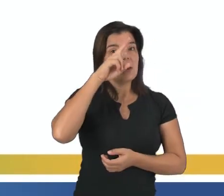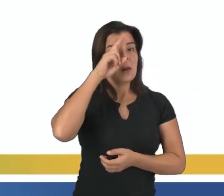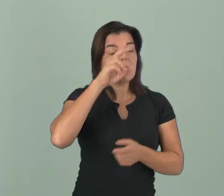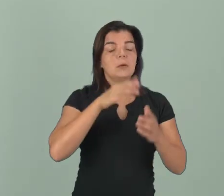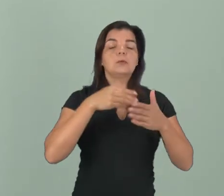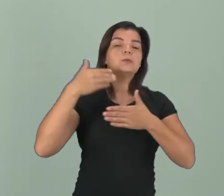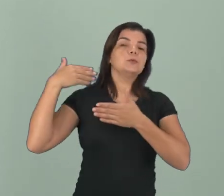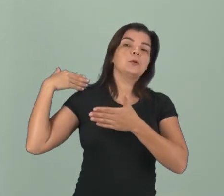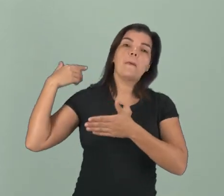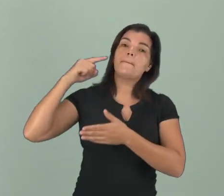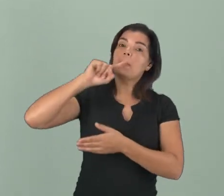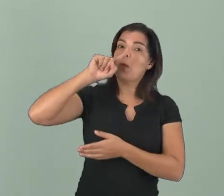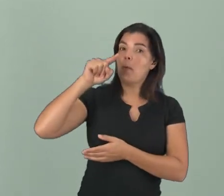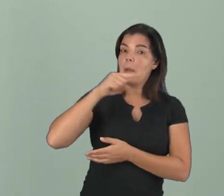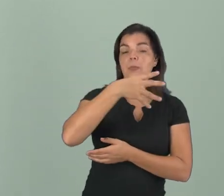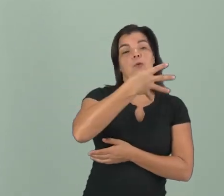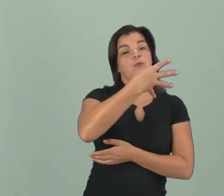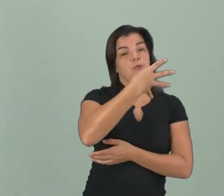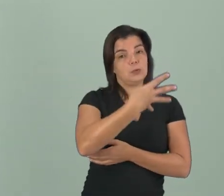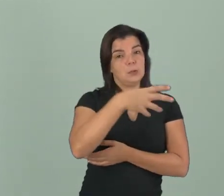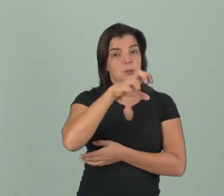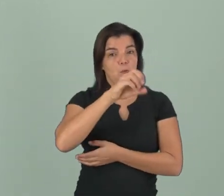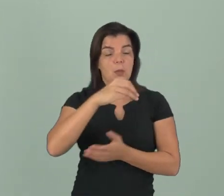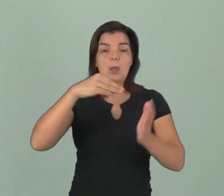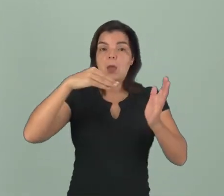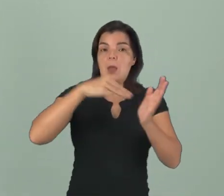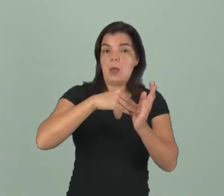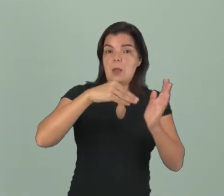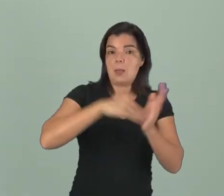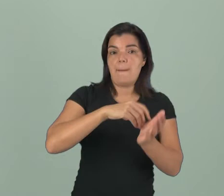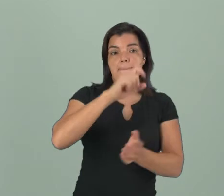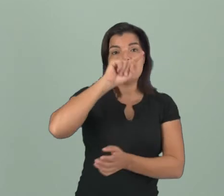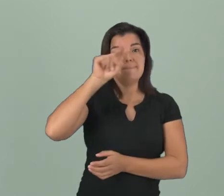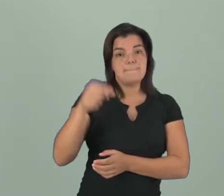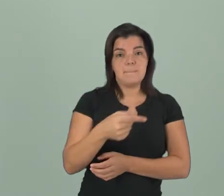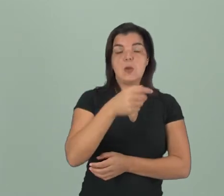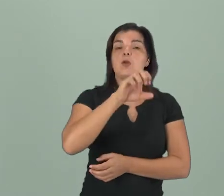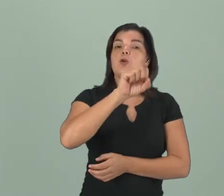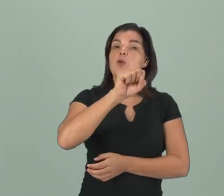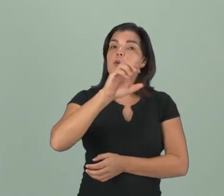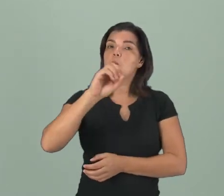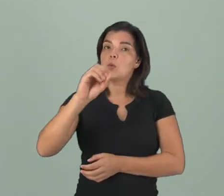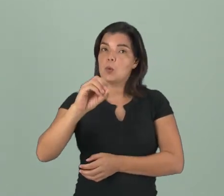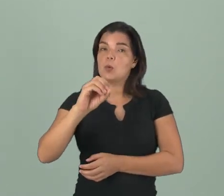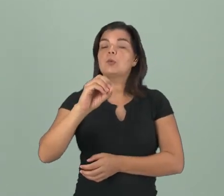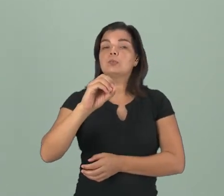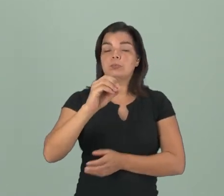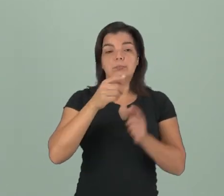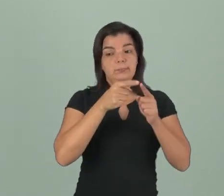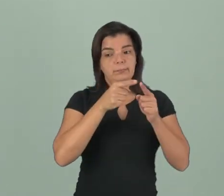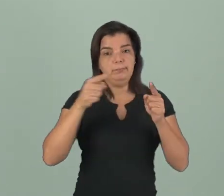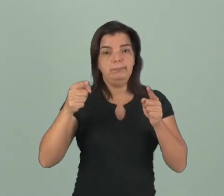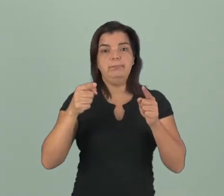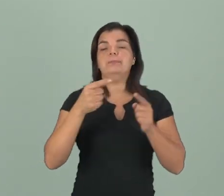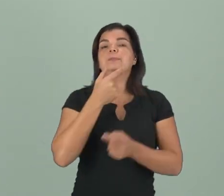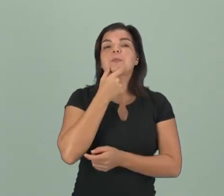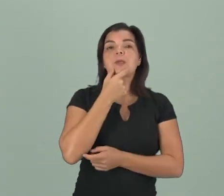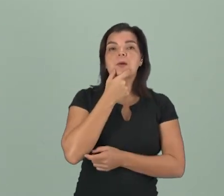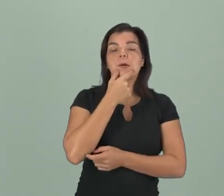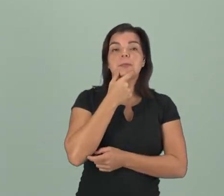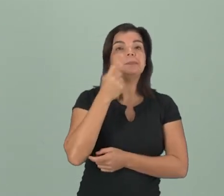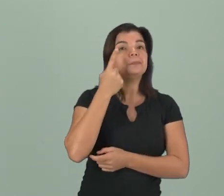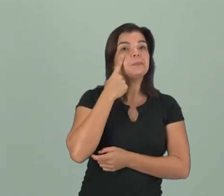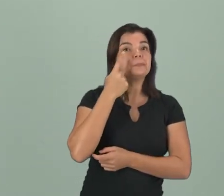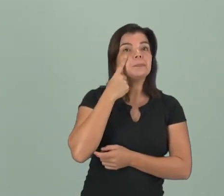passamos aí desde 1400 a perdão de 450 até 1.800 que foi a última fase da língua inglesa